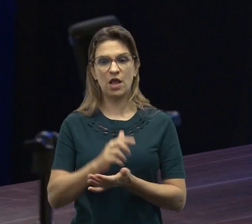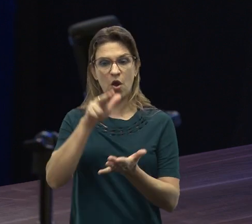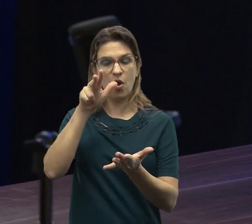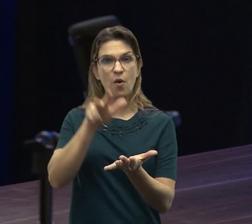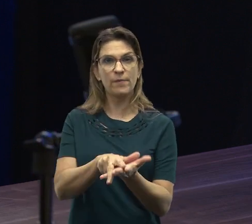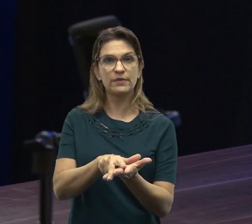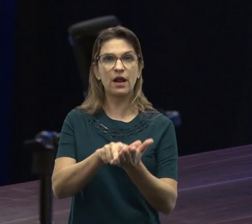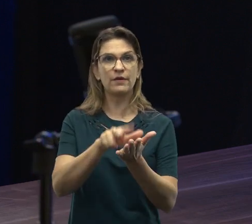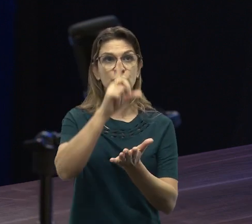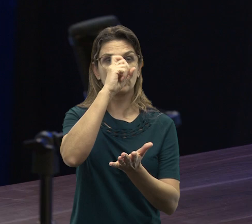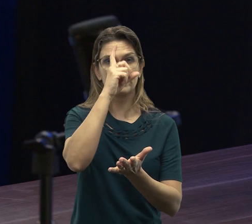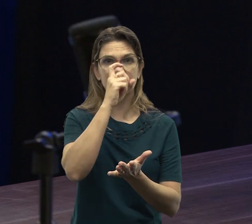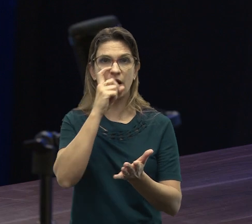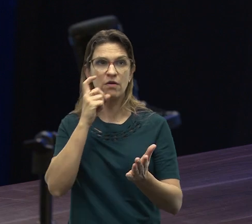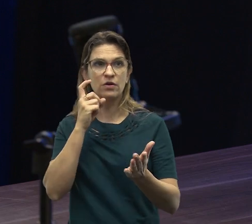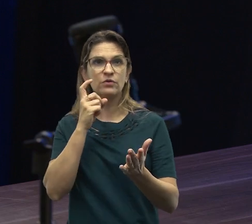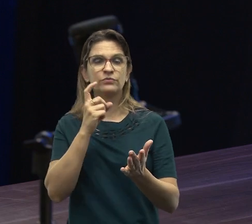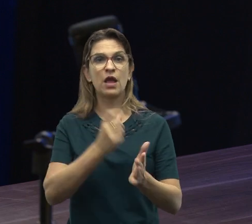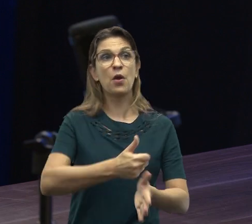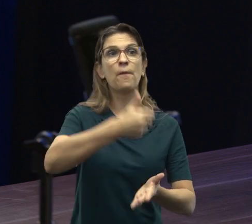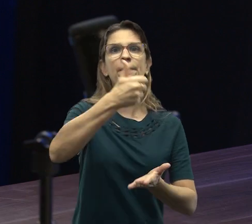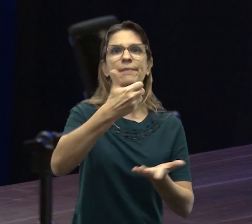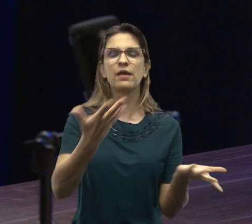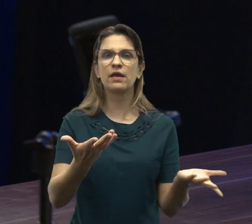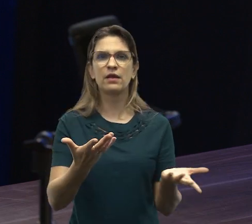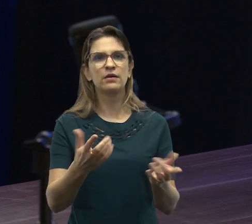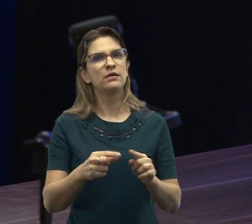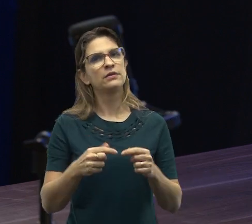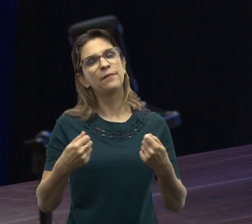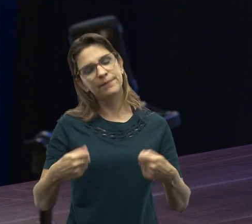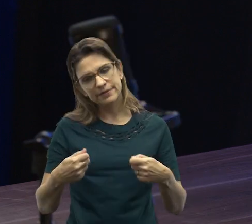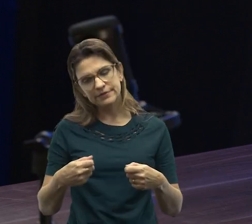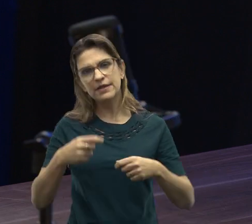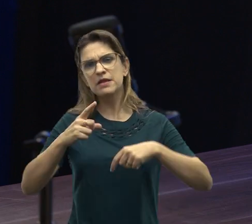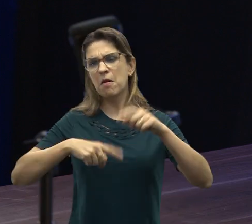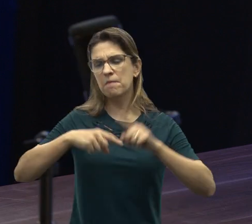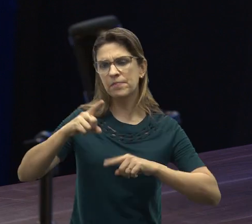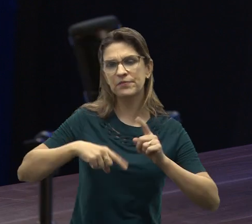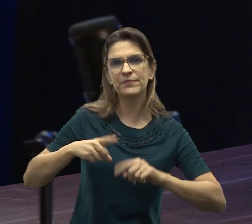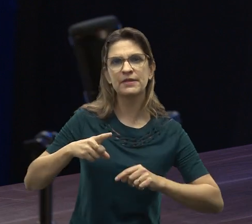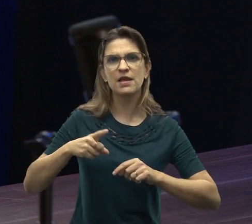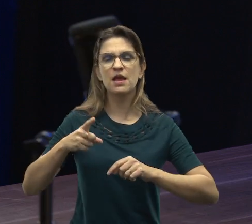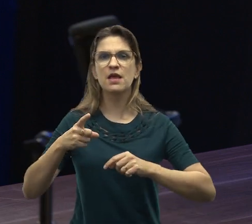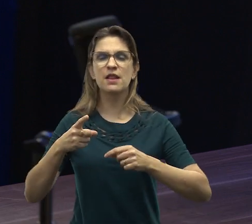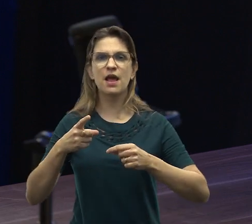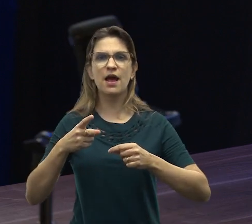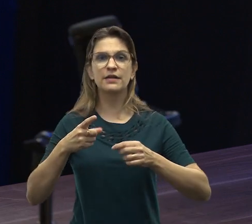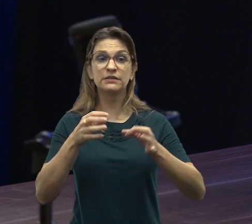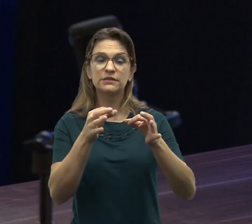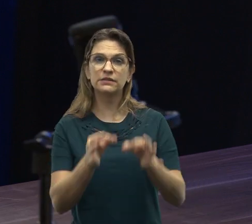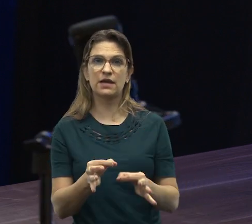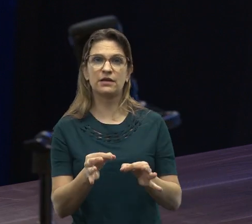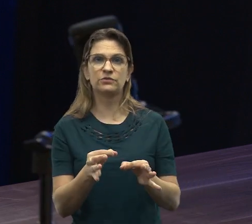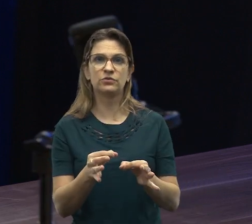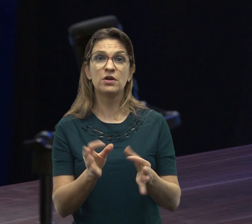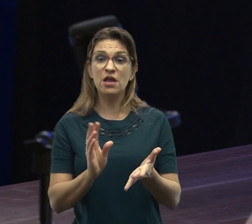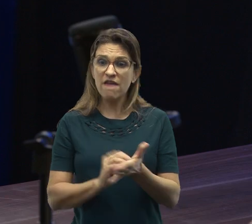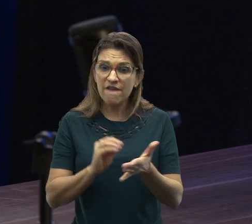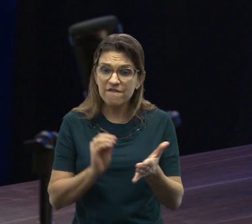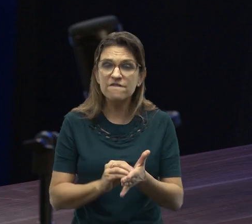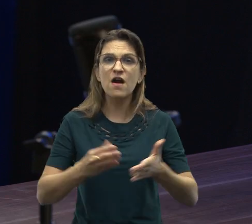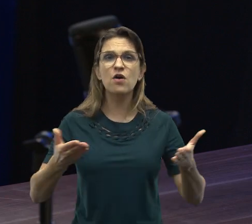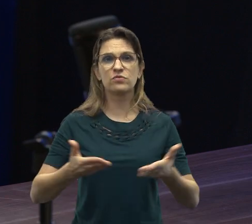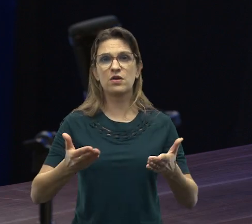papel adequadamente, não tem recebido os incentivos adequados. A gente vê médicos e dentistas, por exemplo, hoje